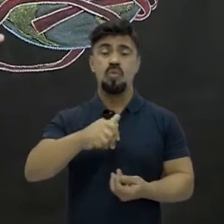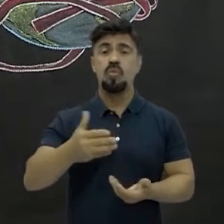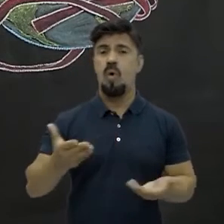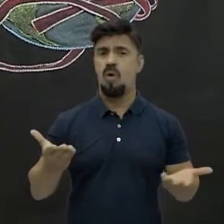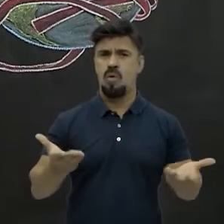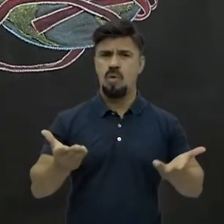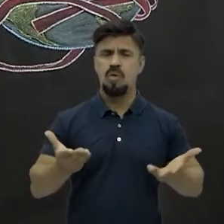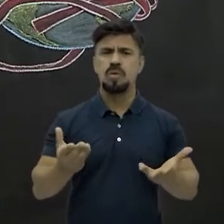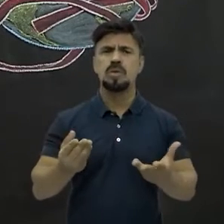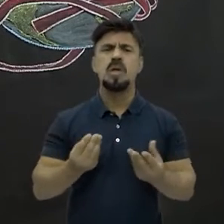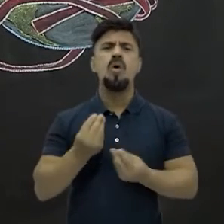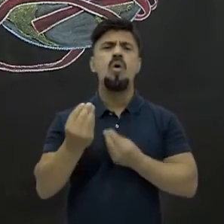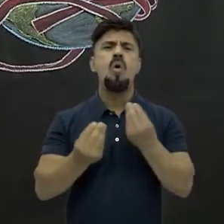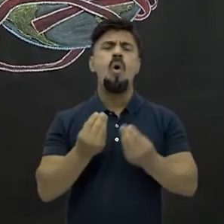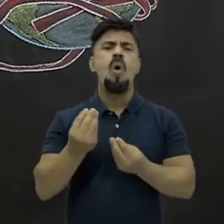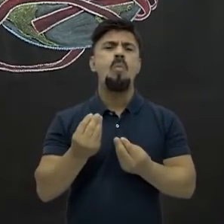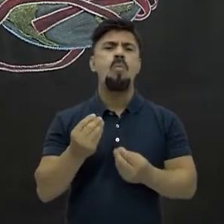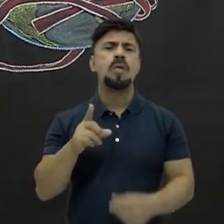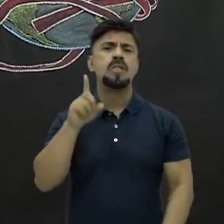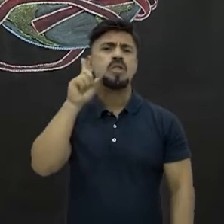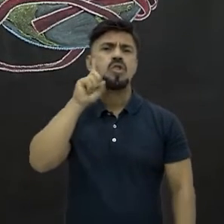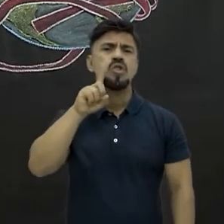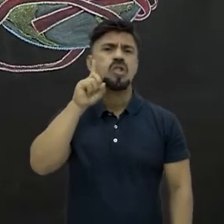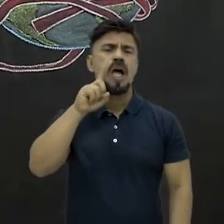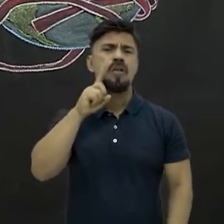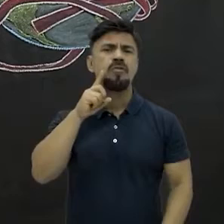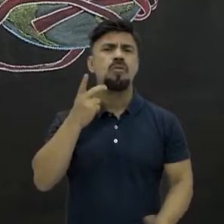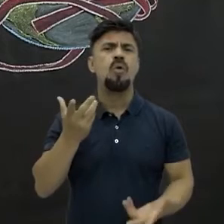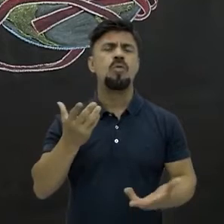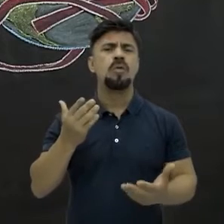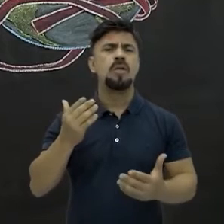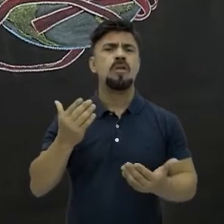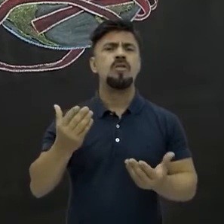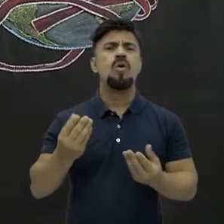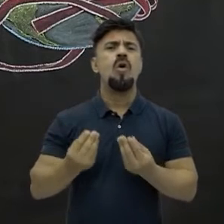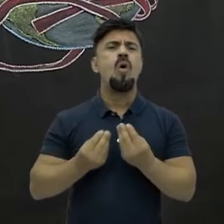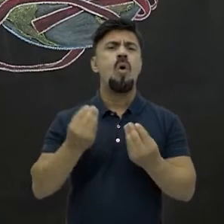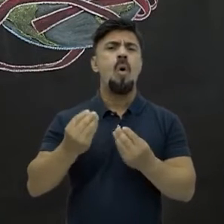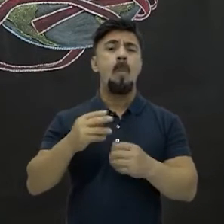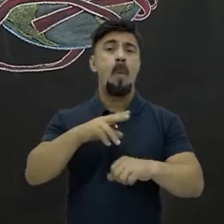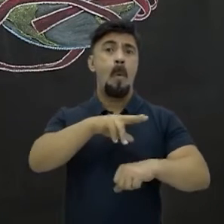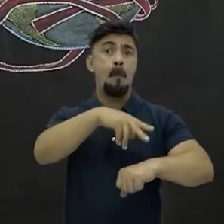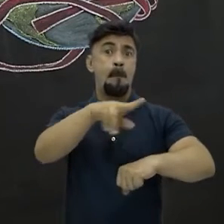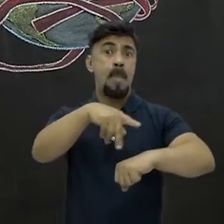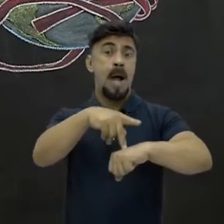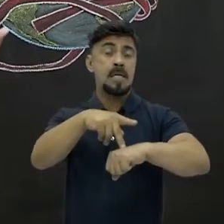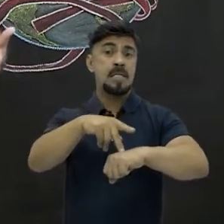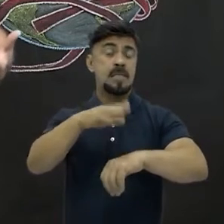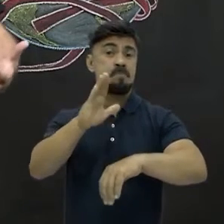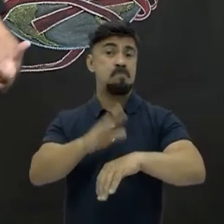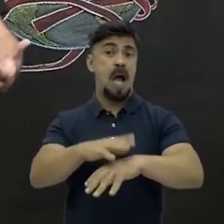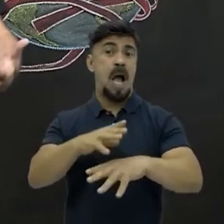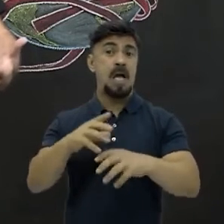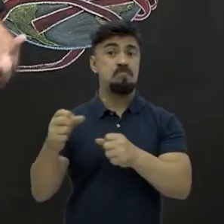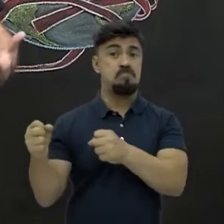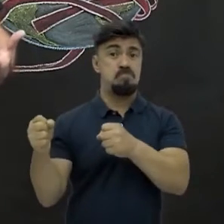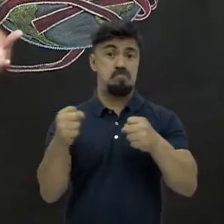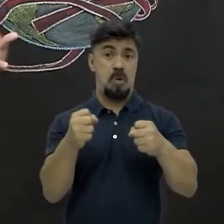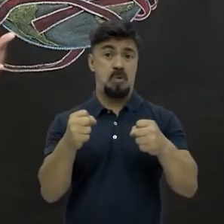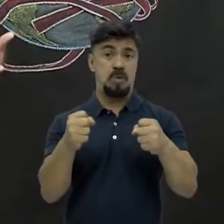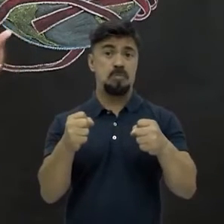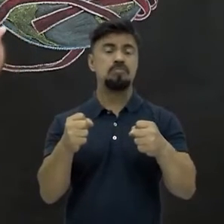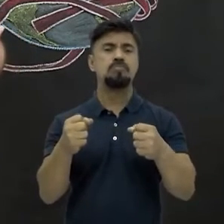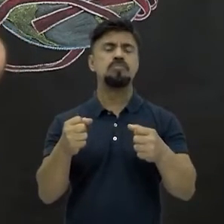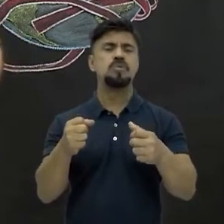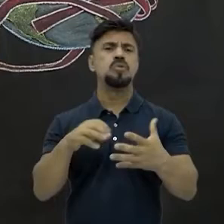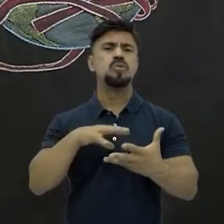Afinal, o que fez os Estados Unidos ser considerado como o país mais poderoso do planeta?